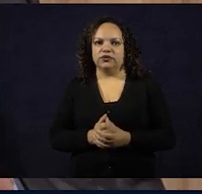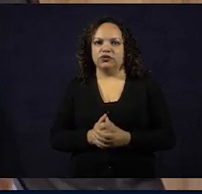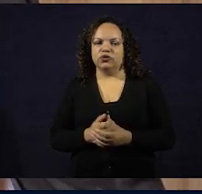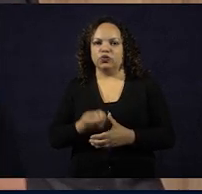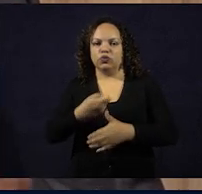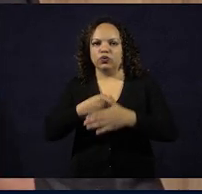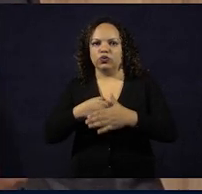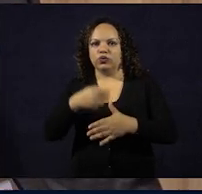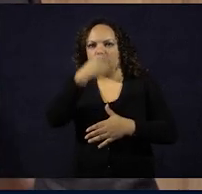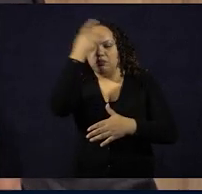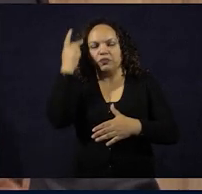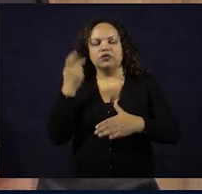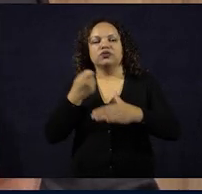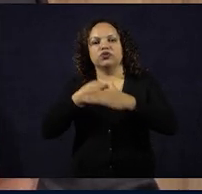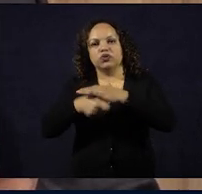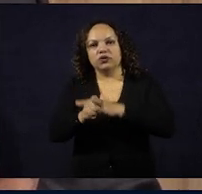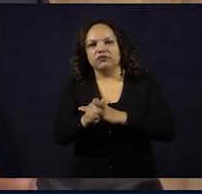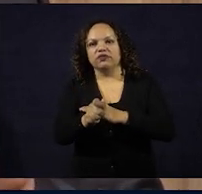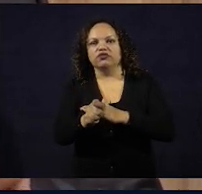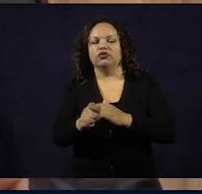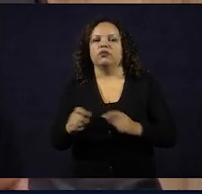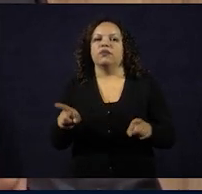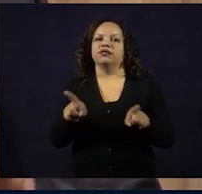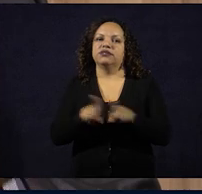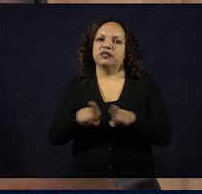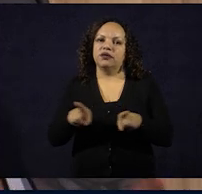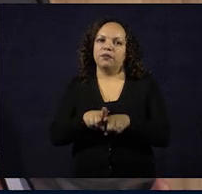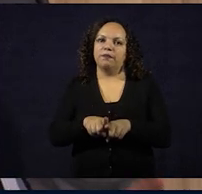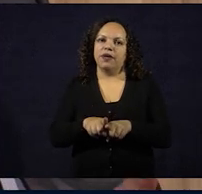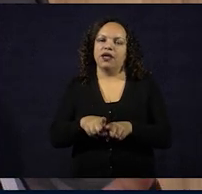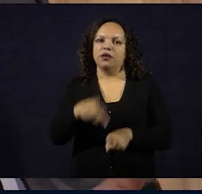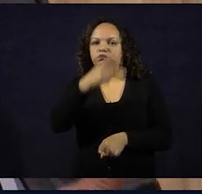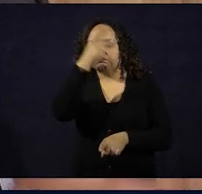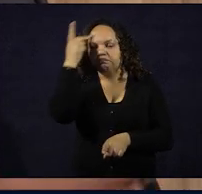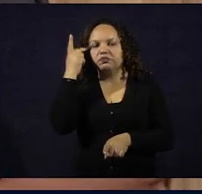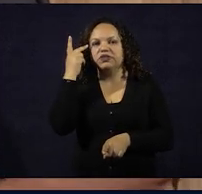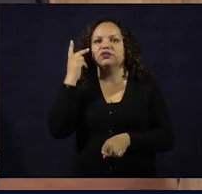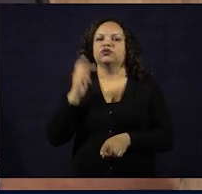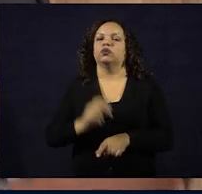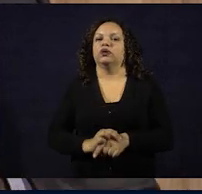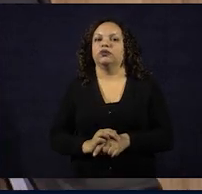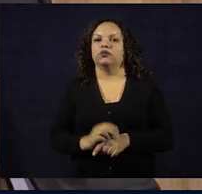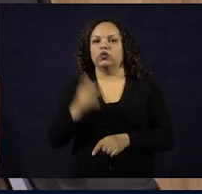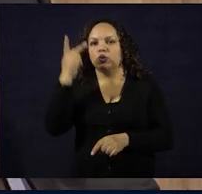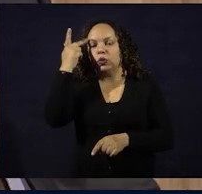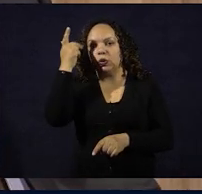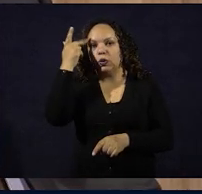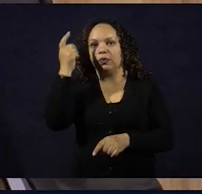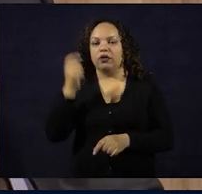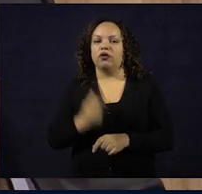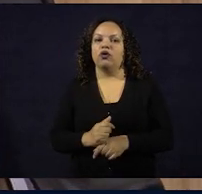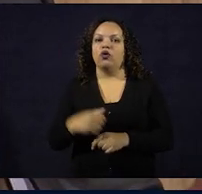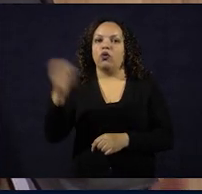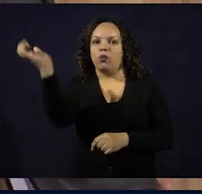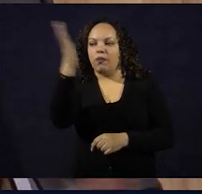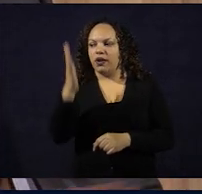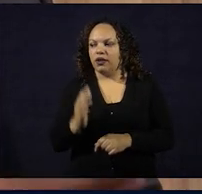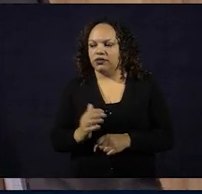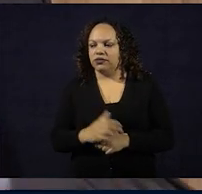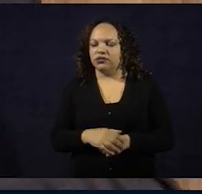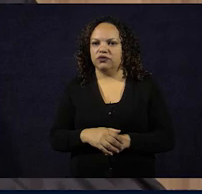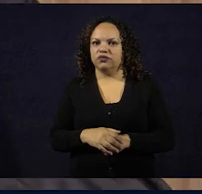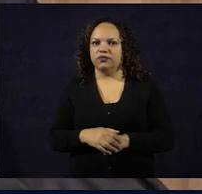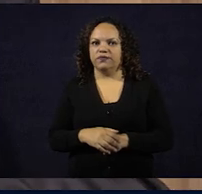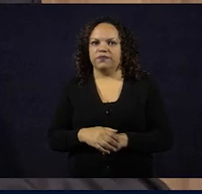investidor Mas também da pessoa física tá porque a grande verdade é que o Brasil ele